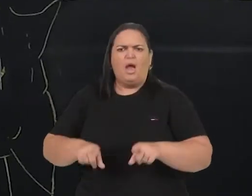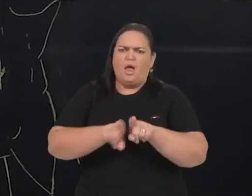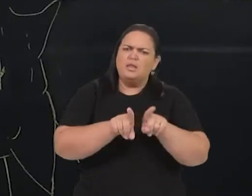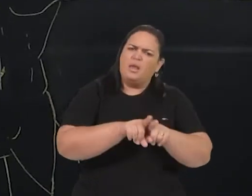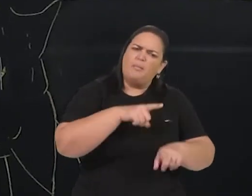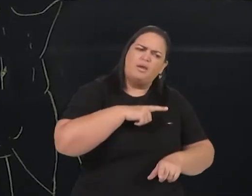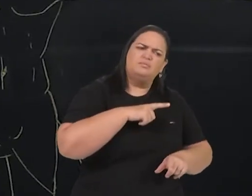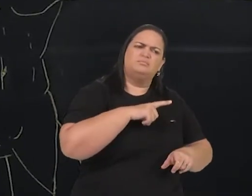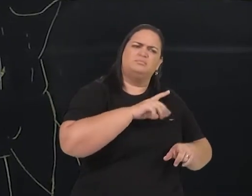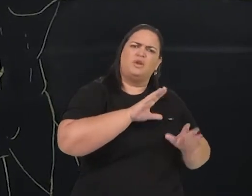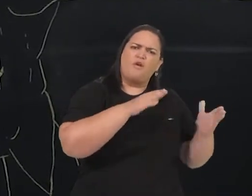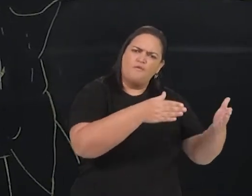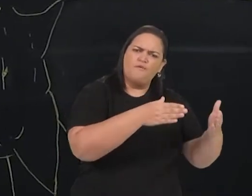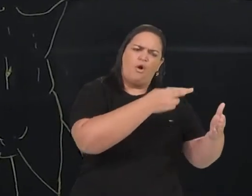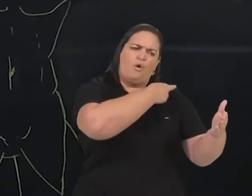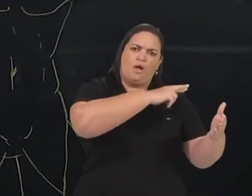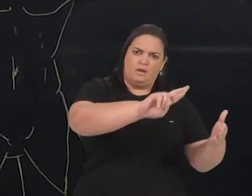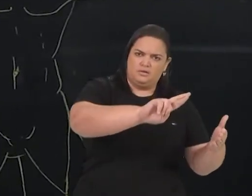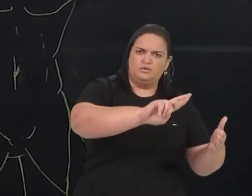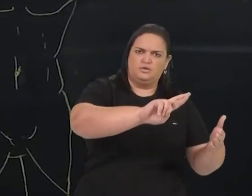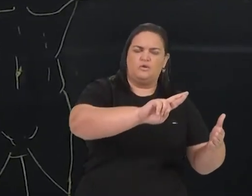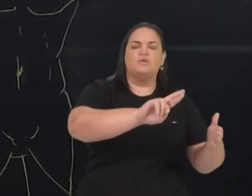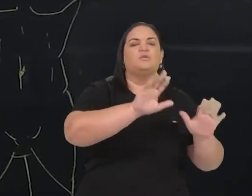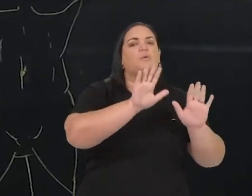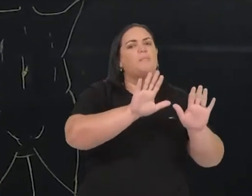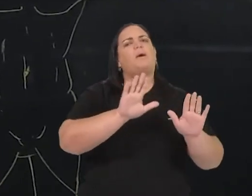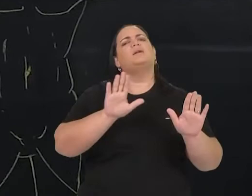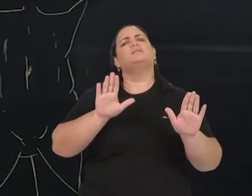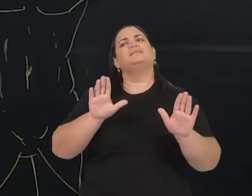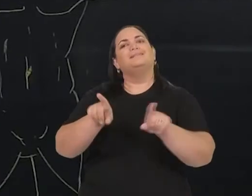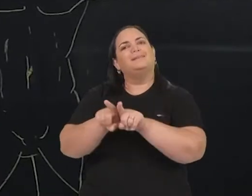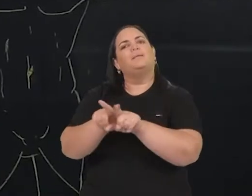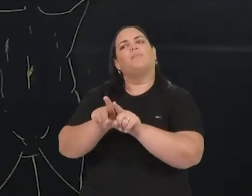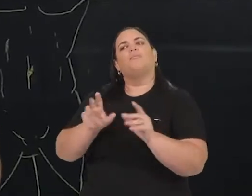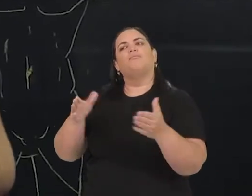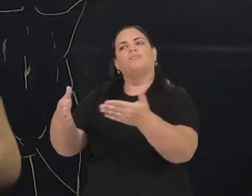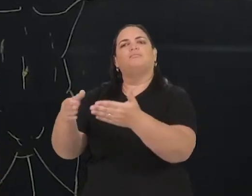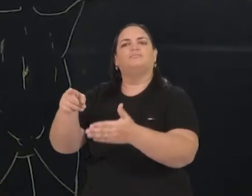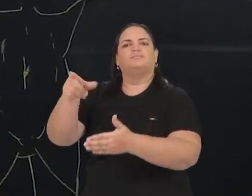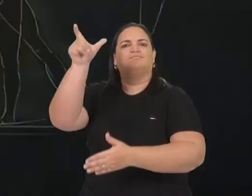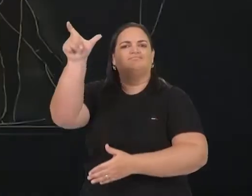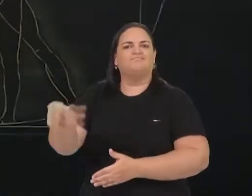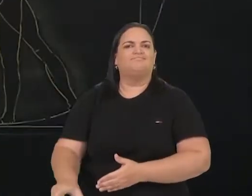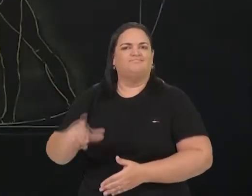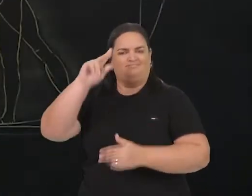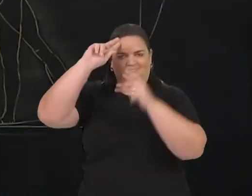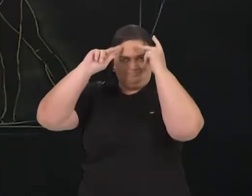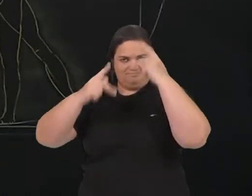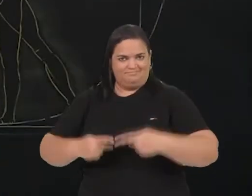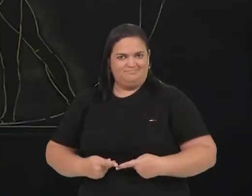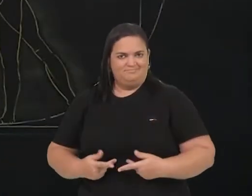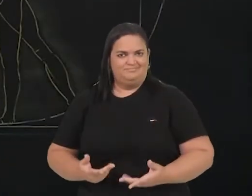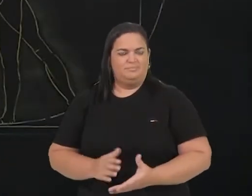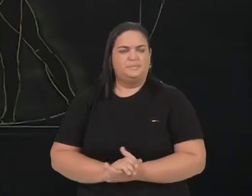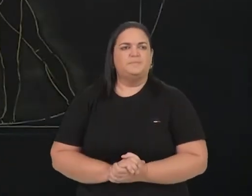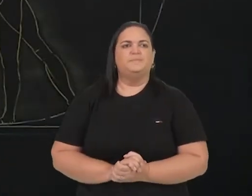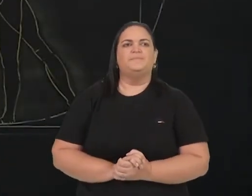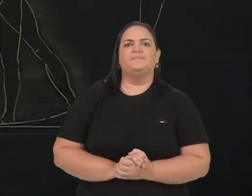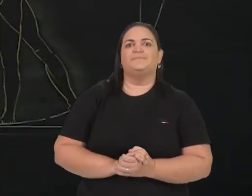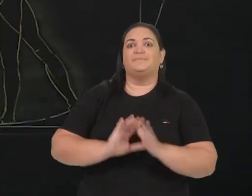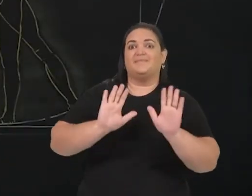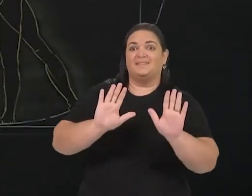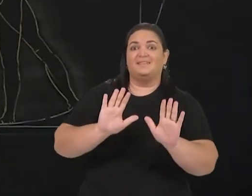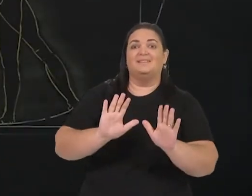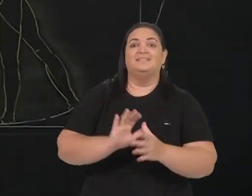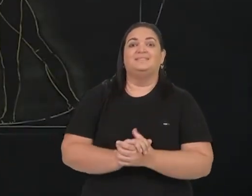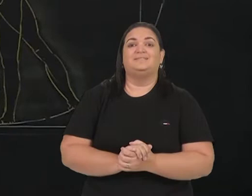Idade Média. Na Idade Média, né? Desculpa. A gente vai continuar falando isso, você vai entender melhor. Não à toa, olha, a gente estava falando